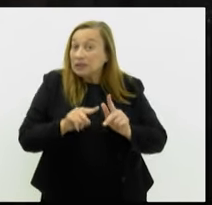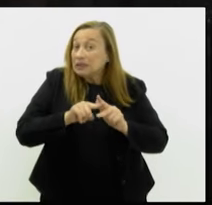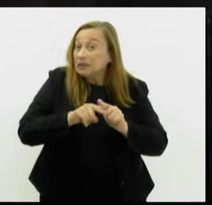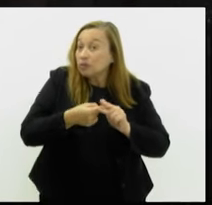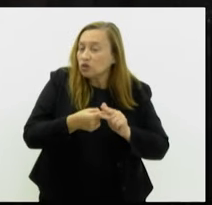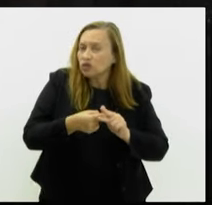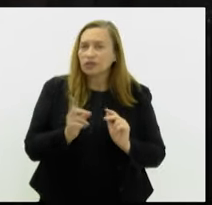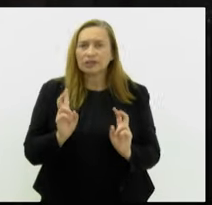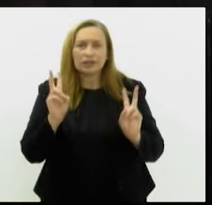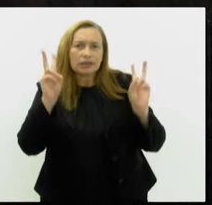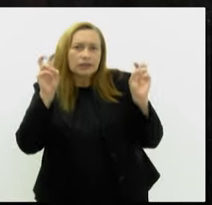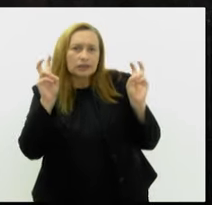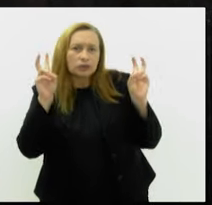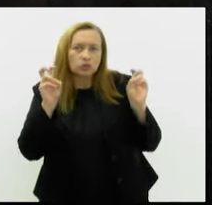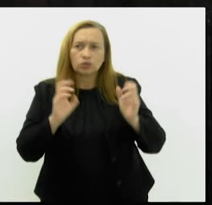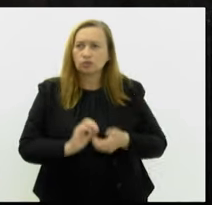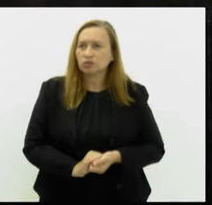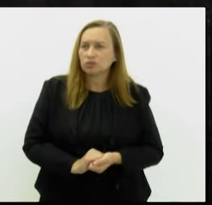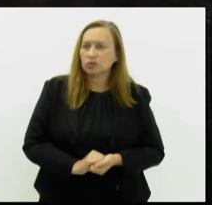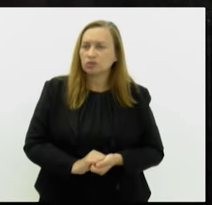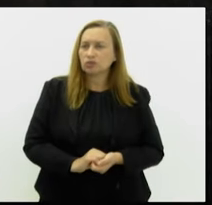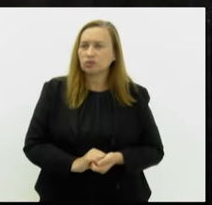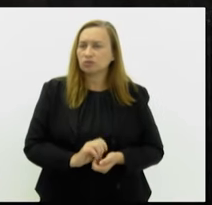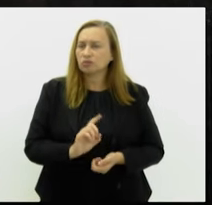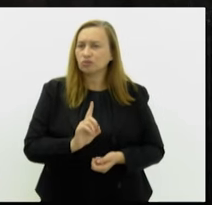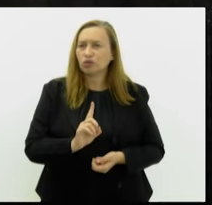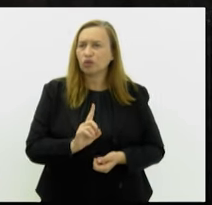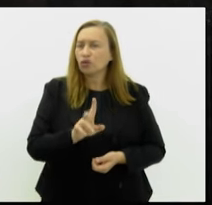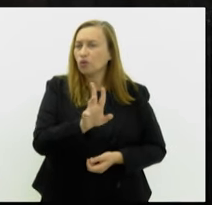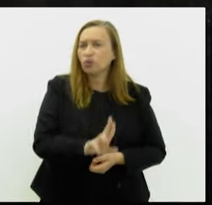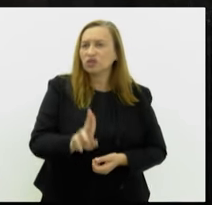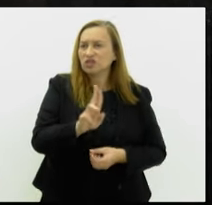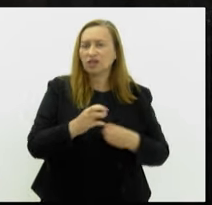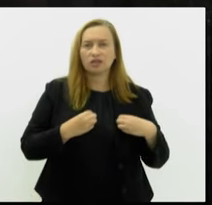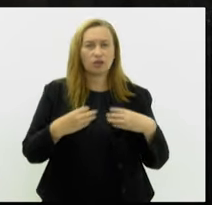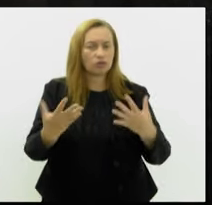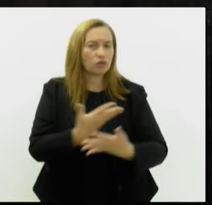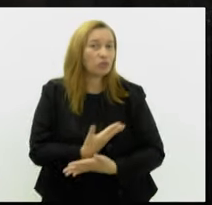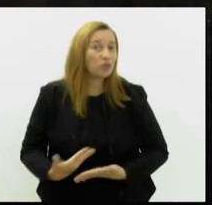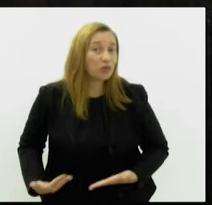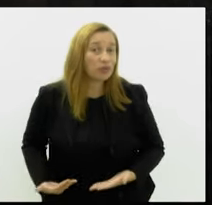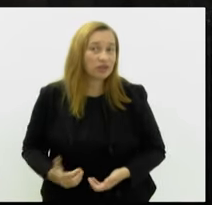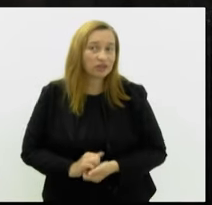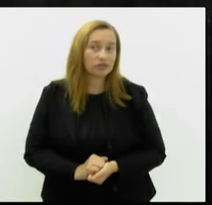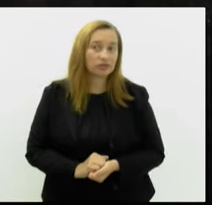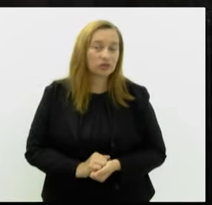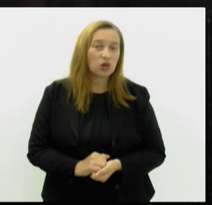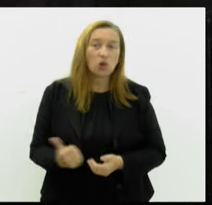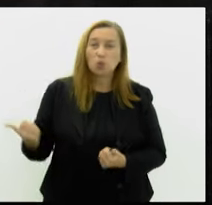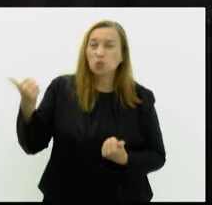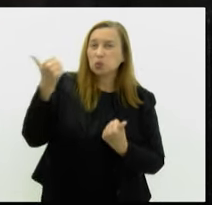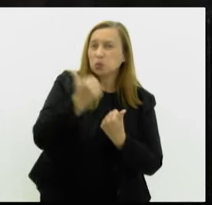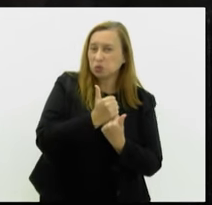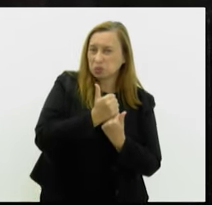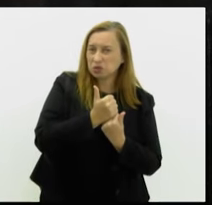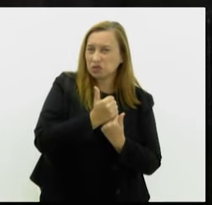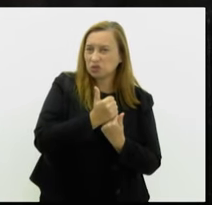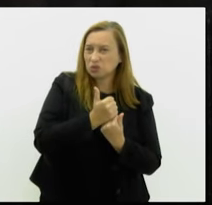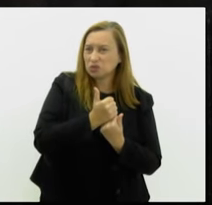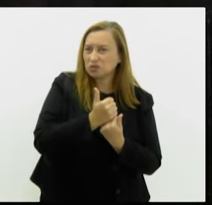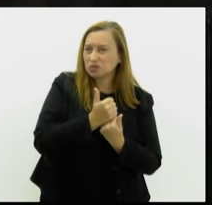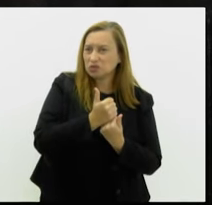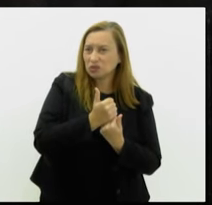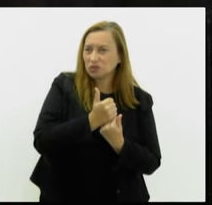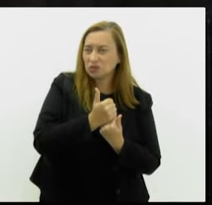essas questões não foi objeto de audiência pública. O substitutivo